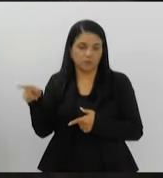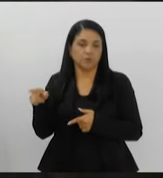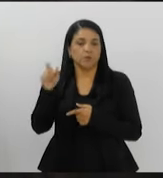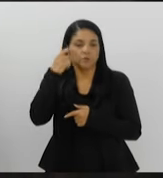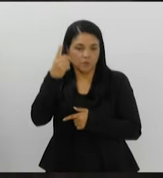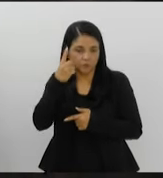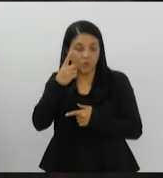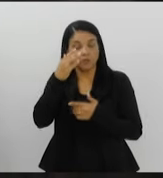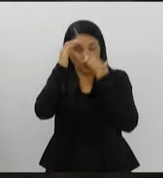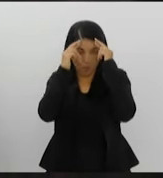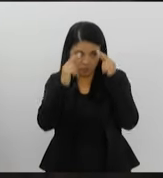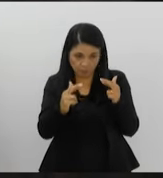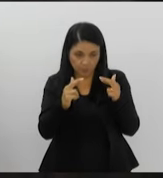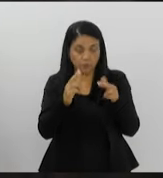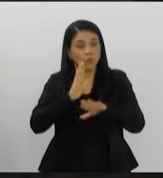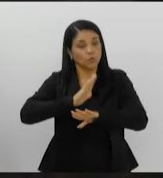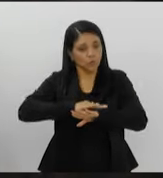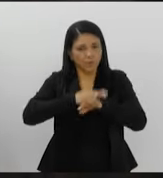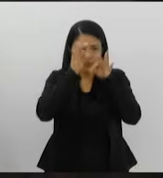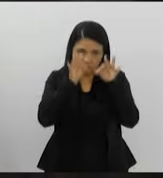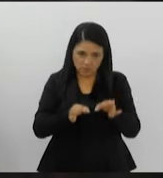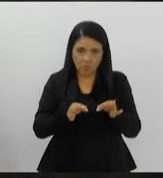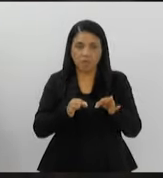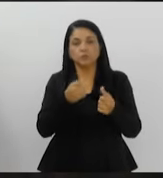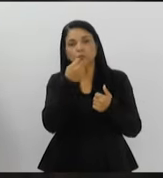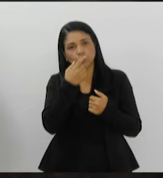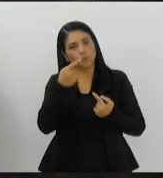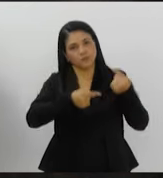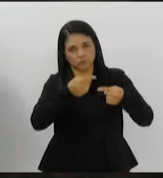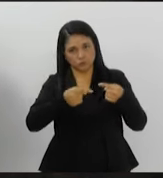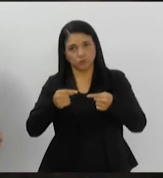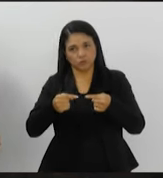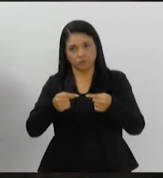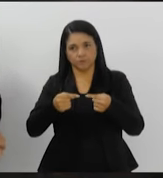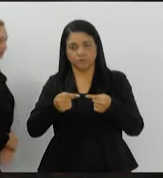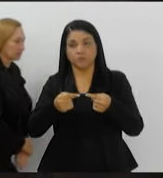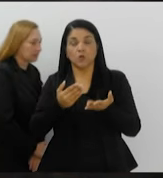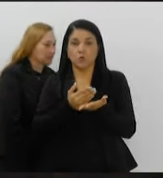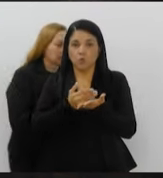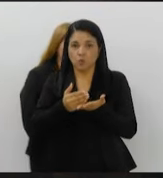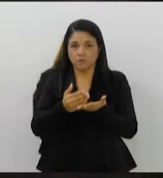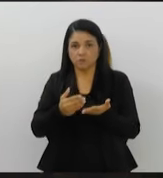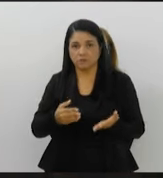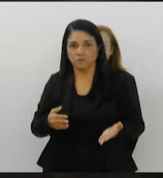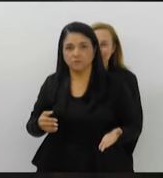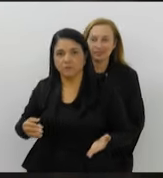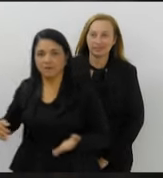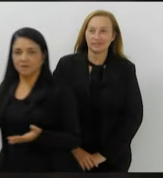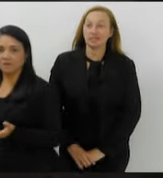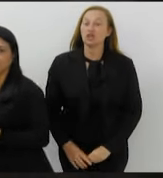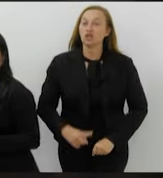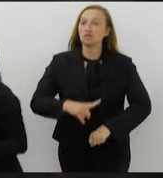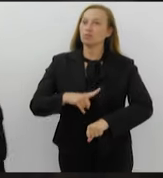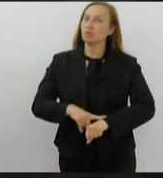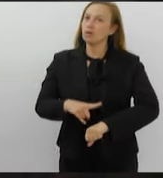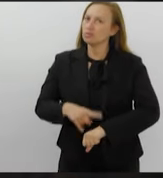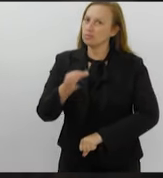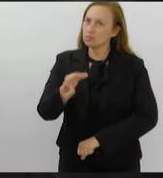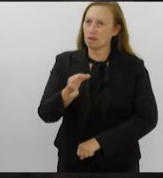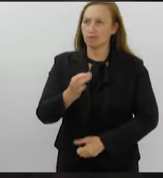mas é no momento oportuno. Tudo bem. Eu estou começando por Vossa Excelência. É no momento